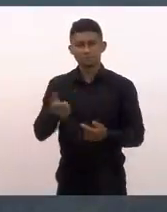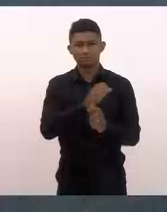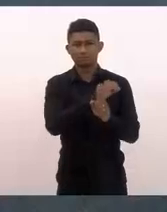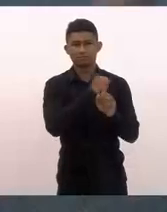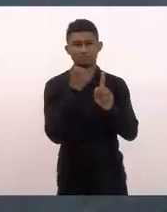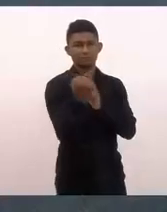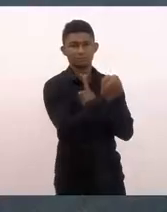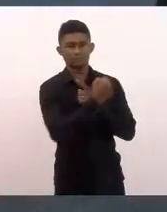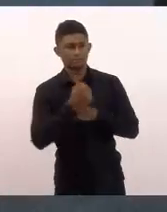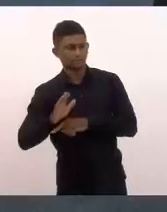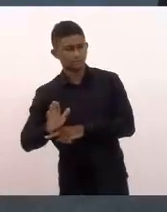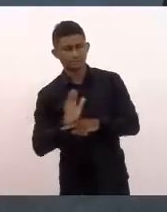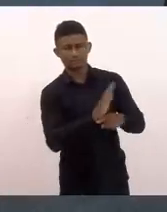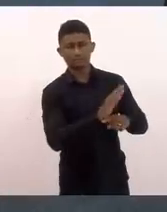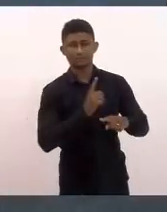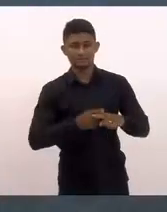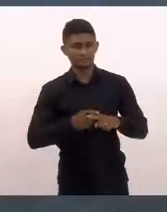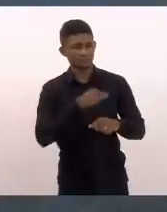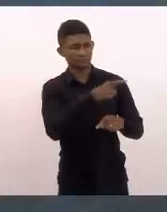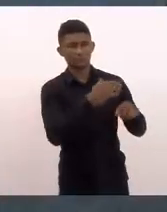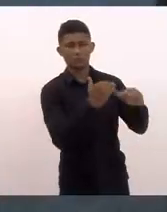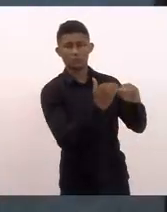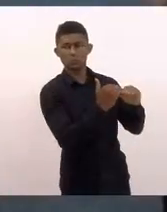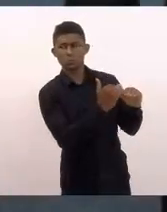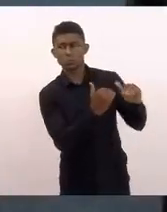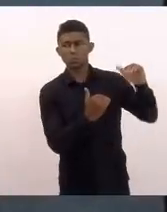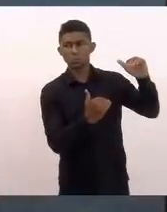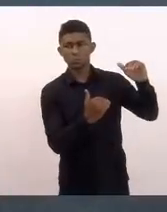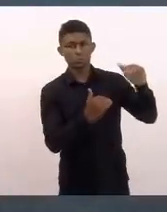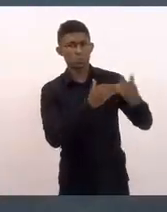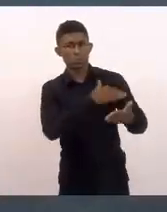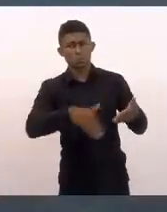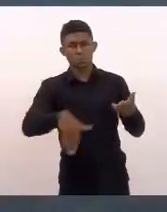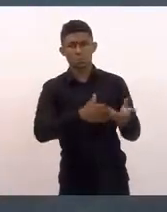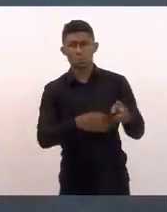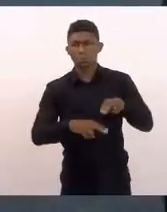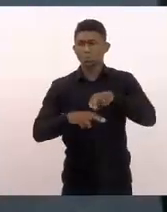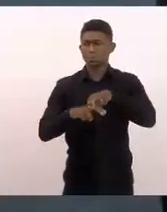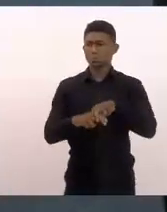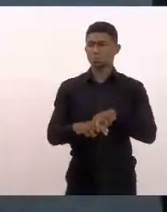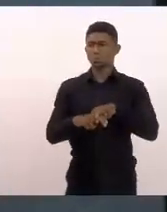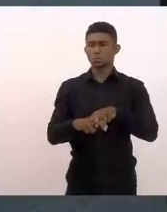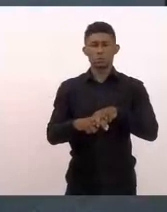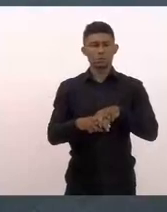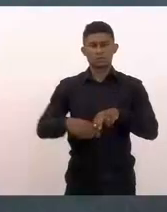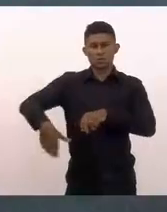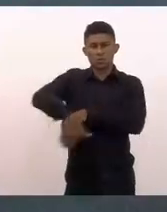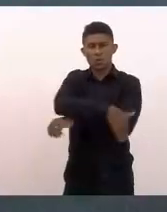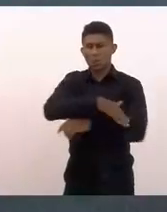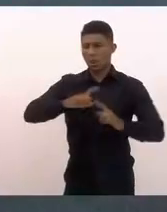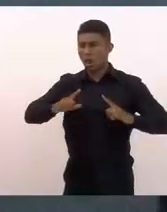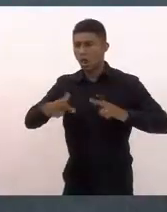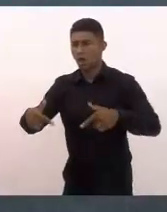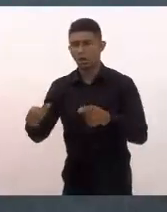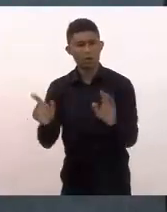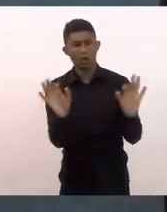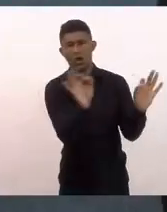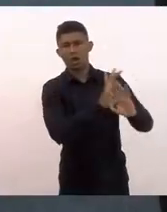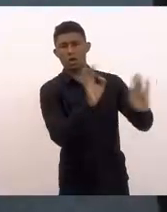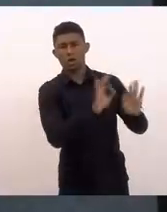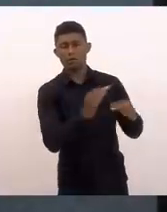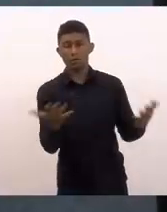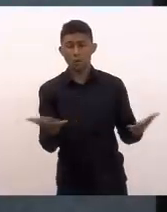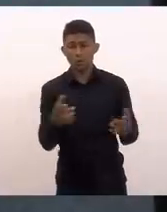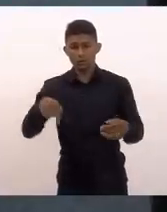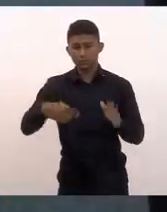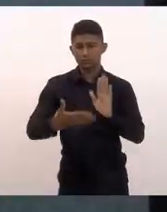sociedade. Porque os oficiais, na sua maioria, ficam nos gabinetes, não vai para o confronto. E nós estamos aqui hoje com essa